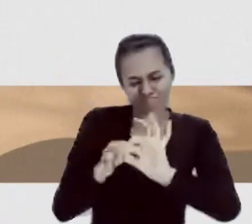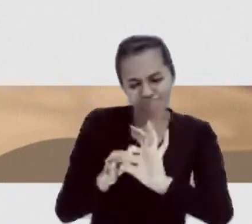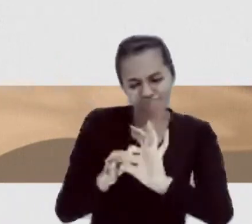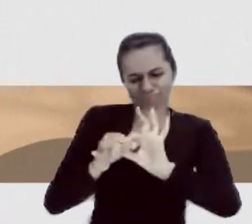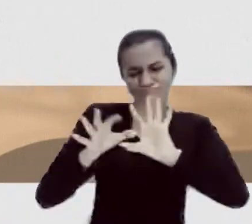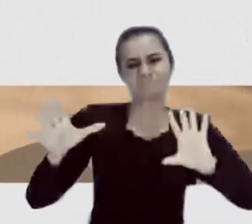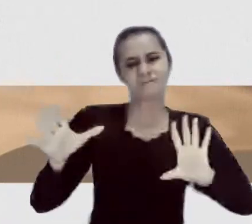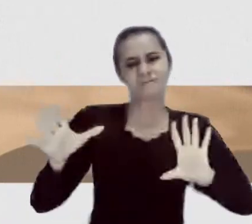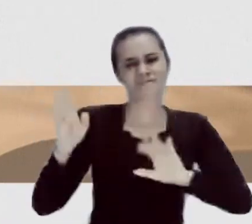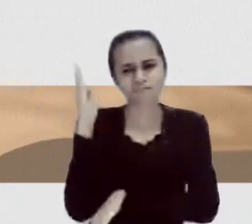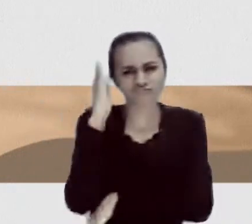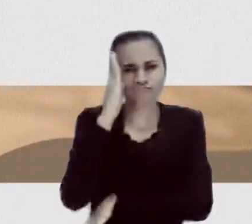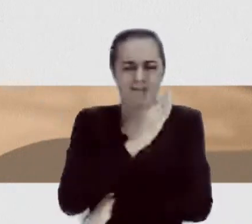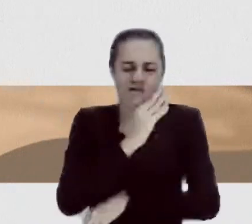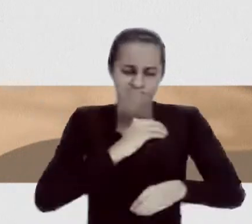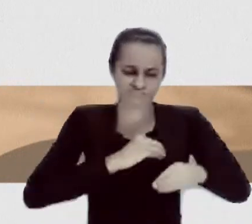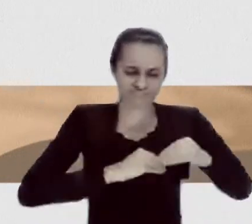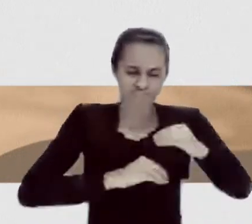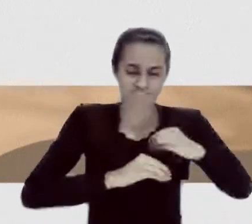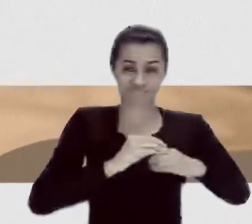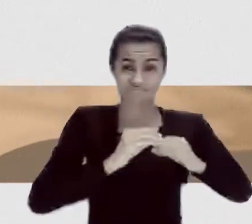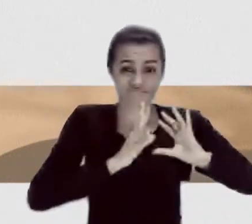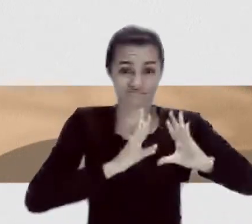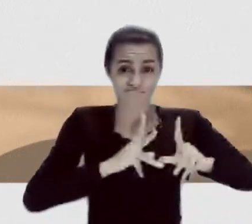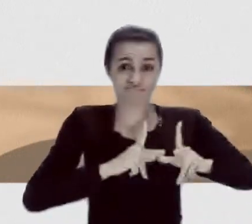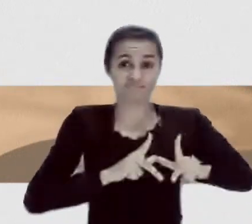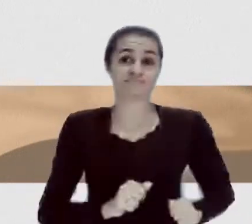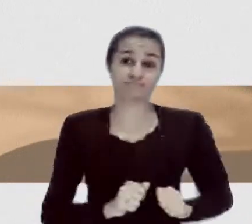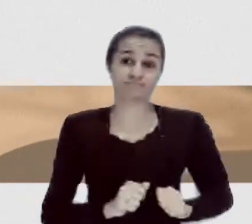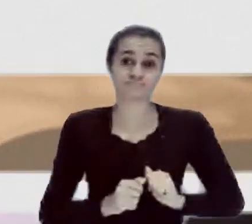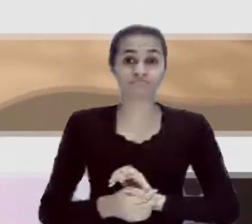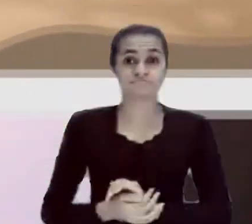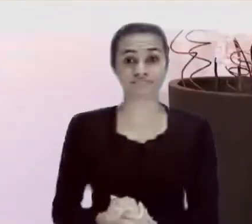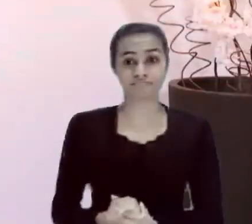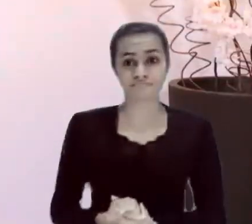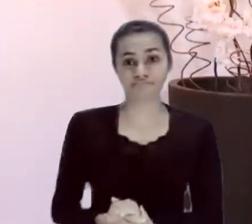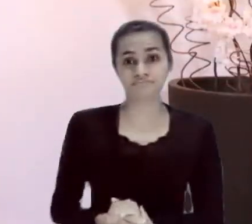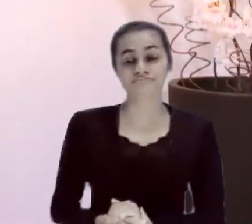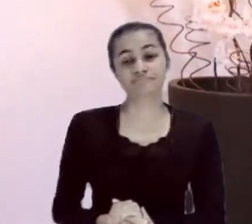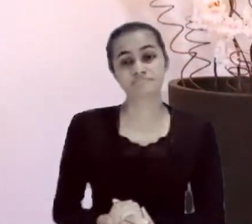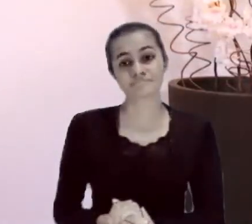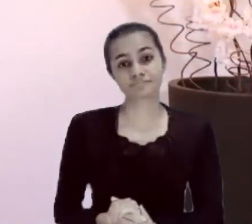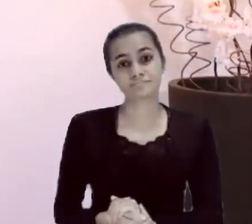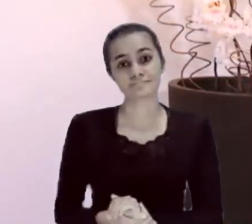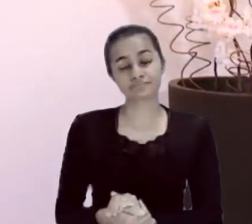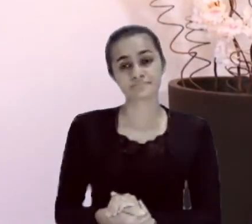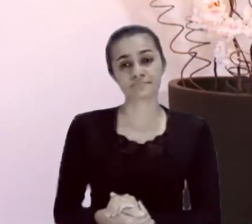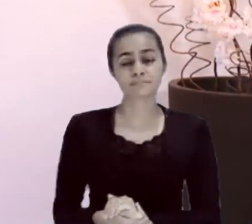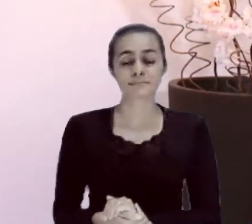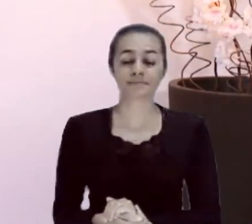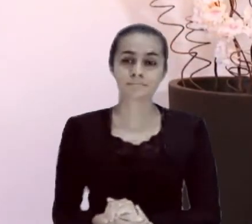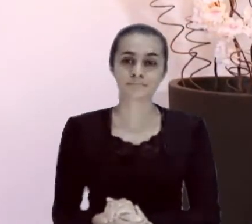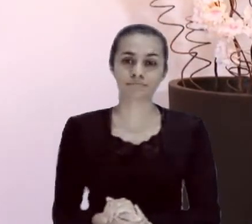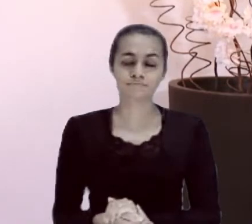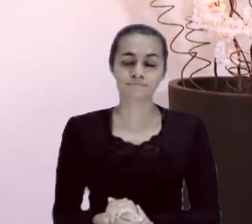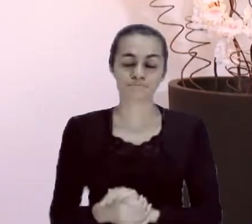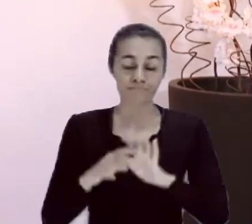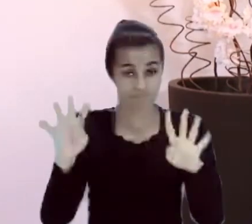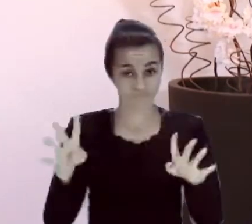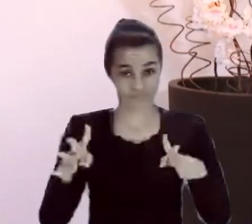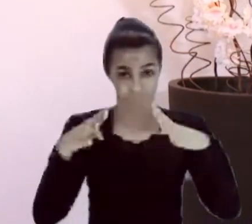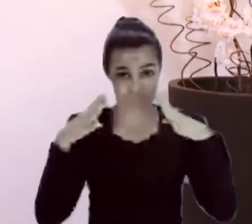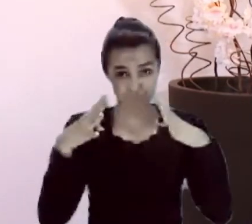particularmente seu, dedicado à prática de boas obras. Presta atenção.